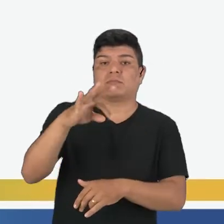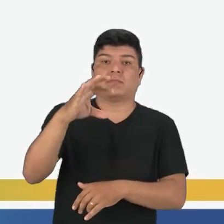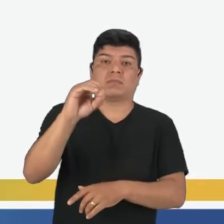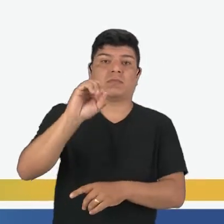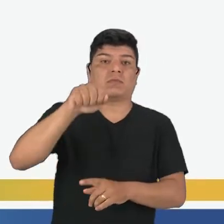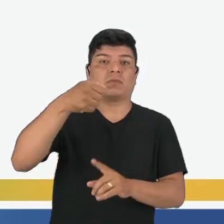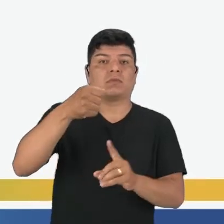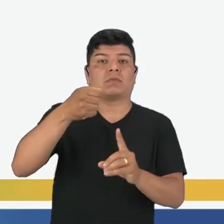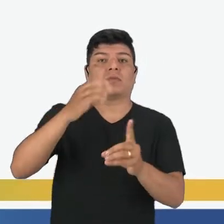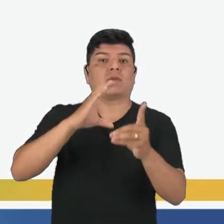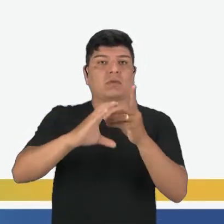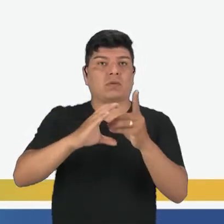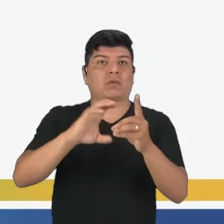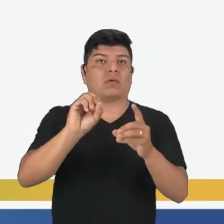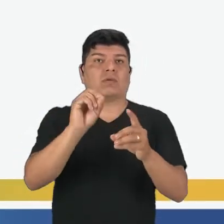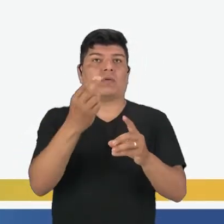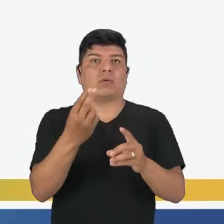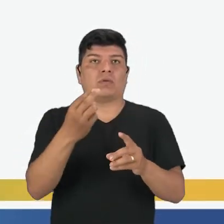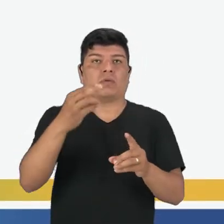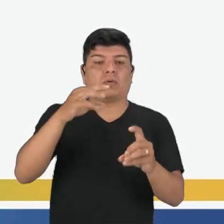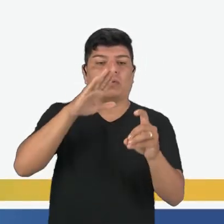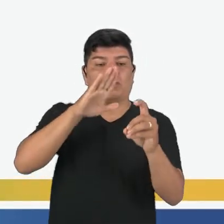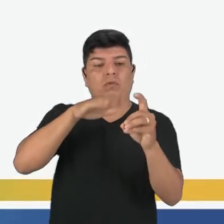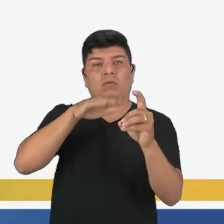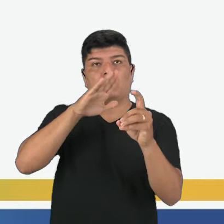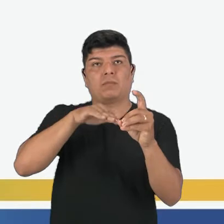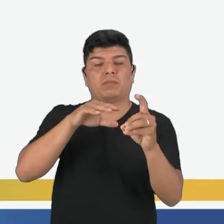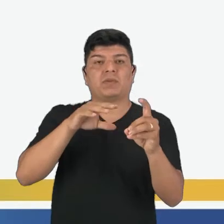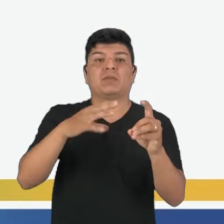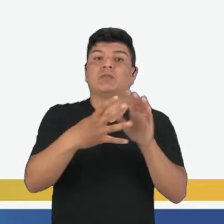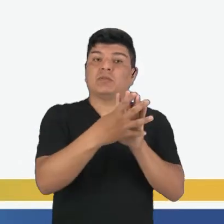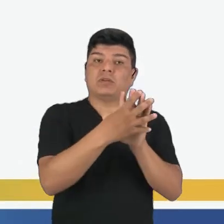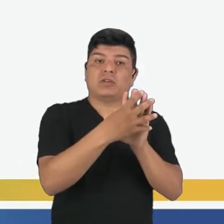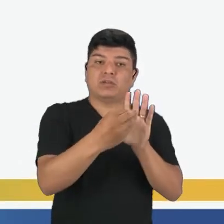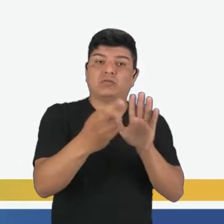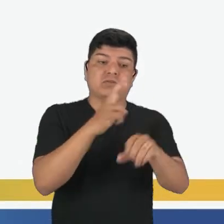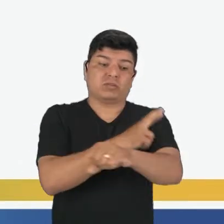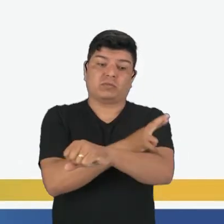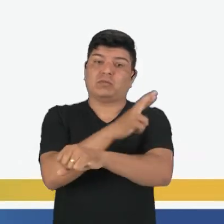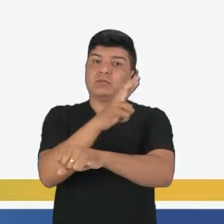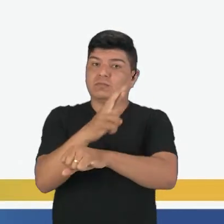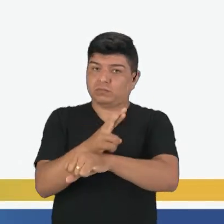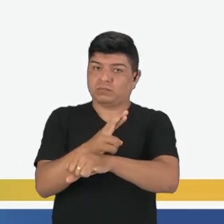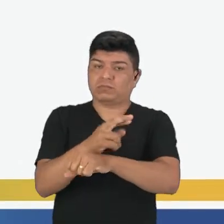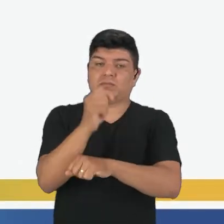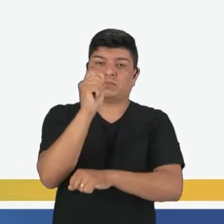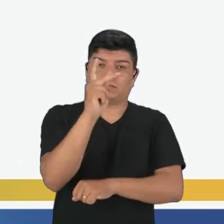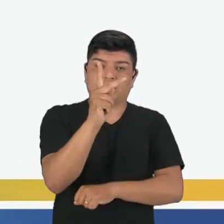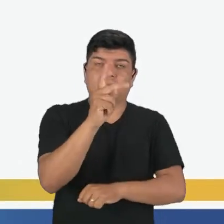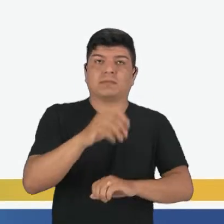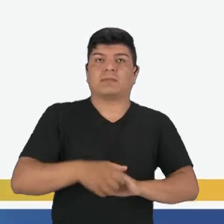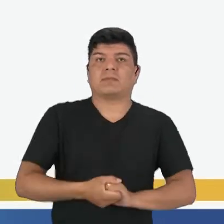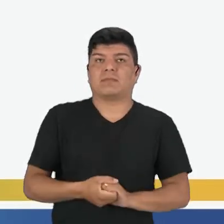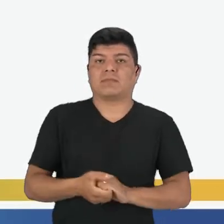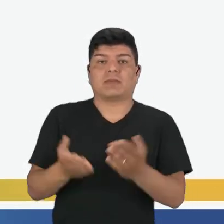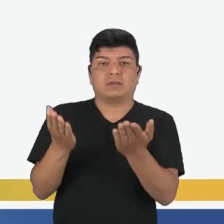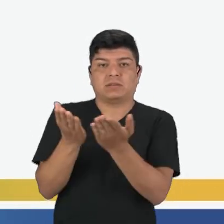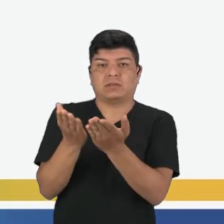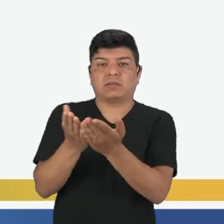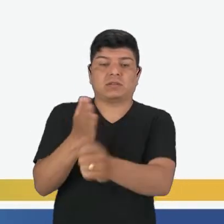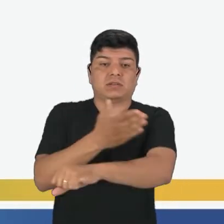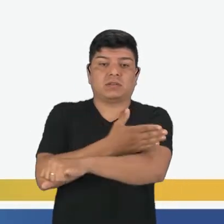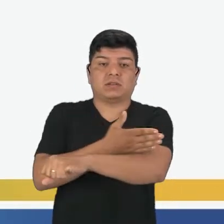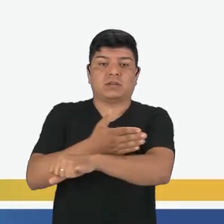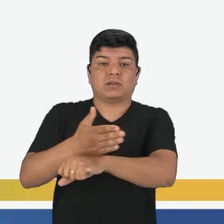um mito numa religião e os símbolos de uma religião, ok? Estruturação de crenças, tradições